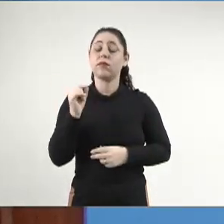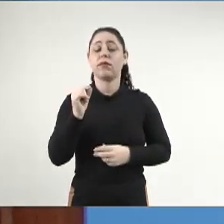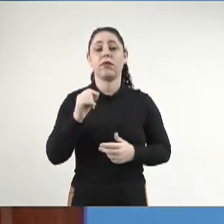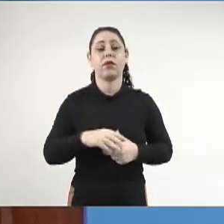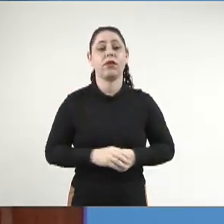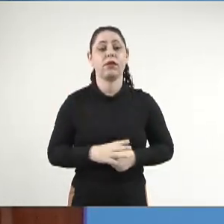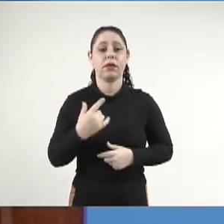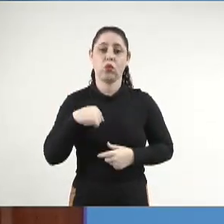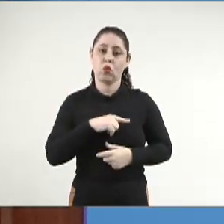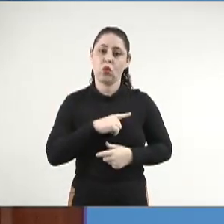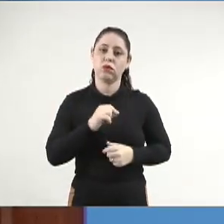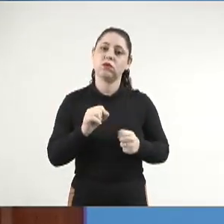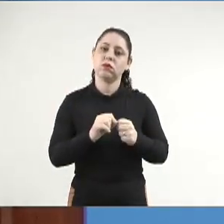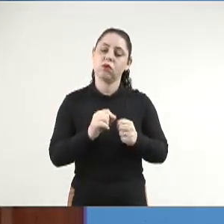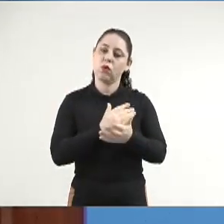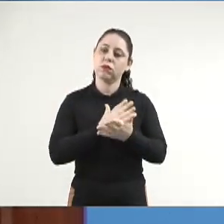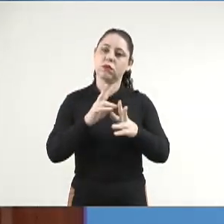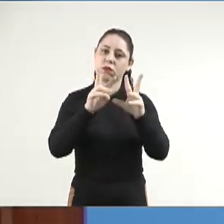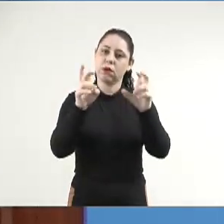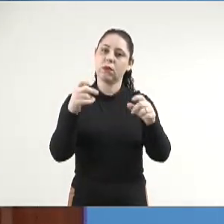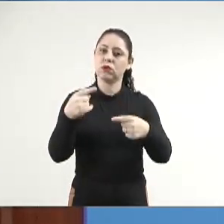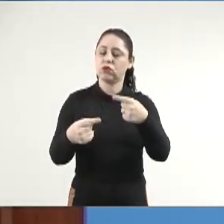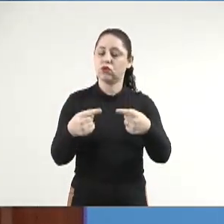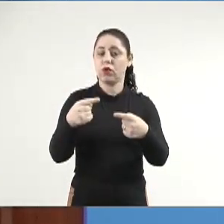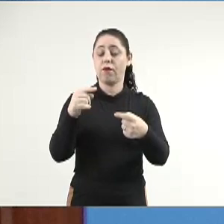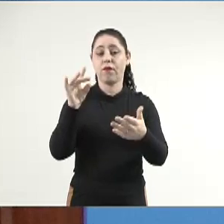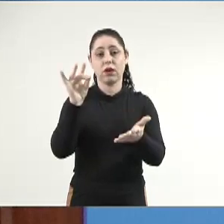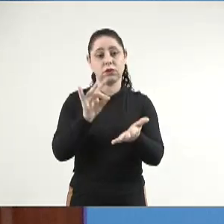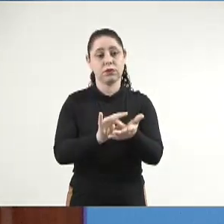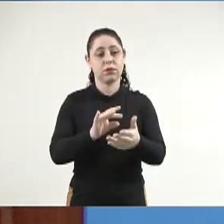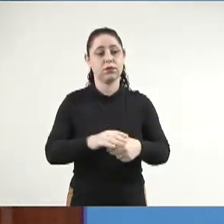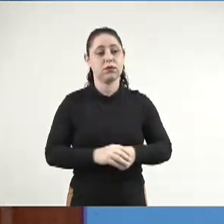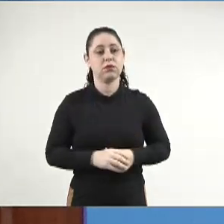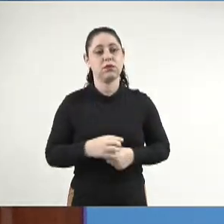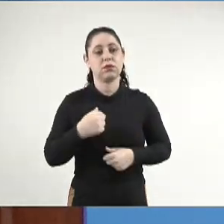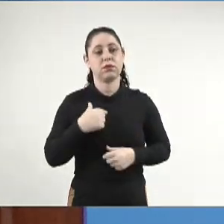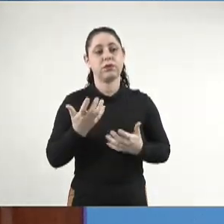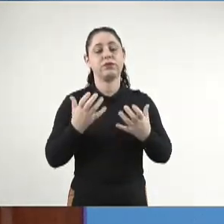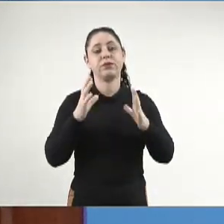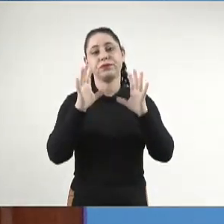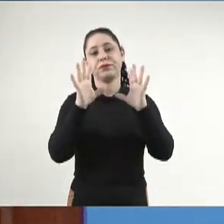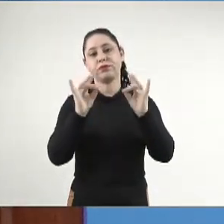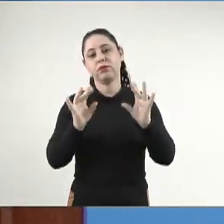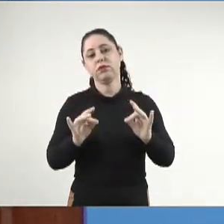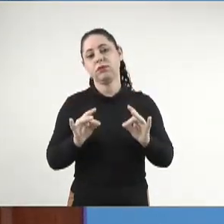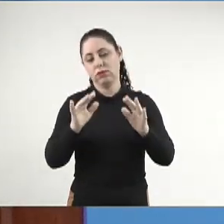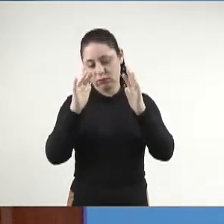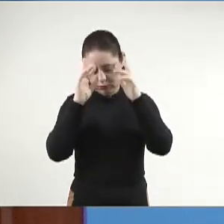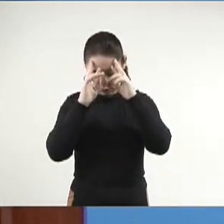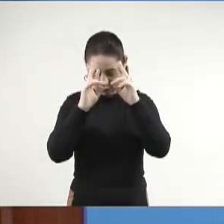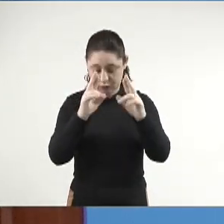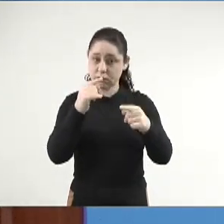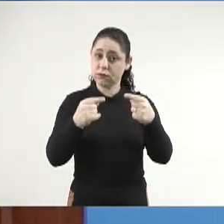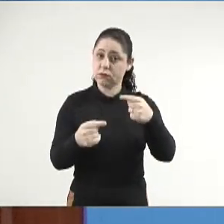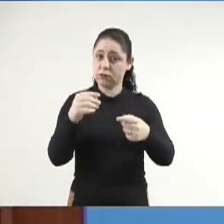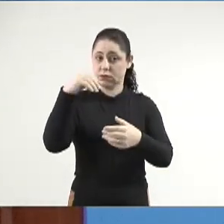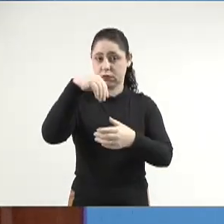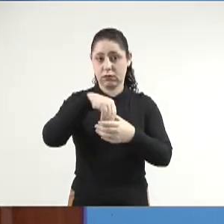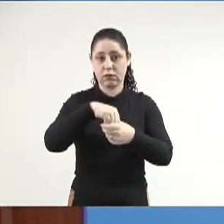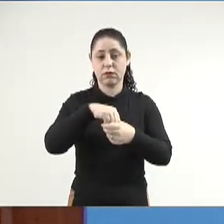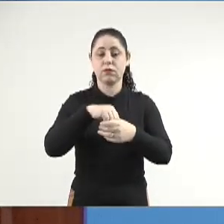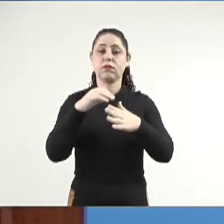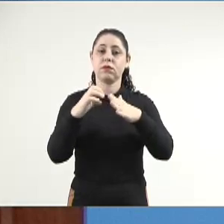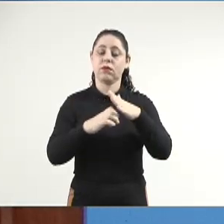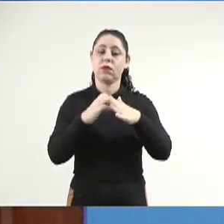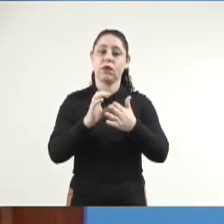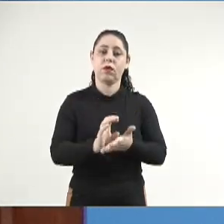que a gente entre nesse tema de forma definitiva. Eu quero estabelecer, como eu disse, respeitosamente esse debate com os